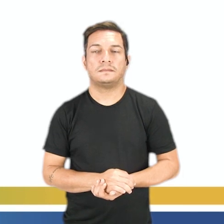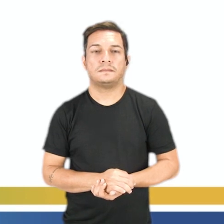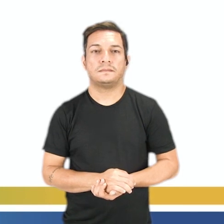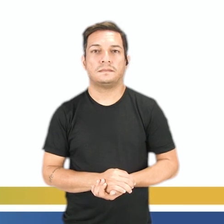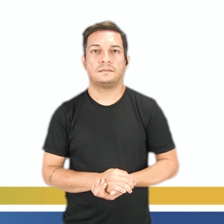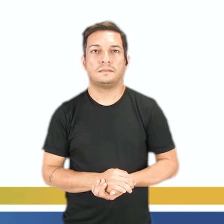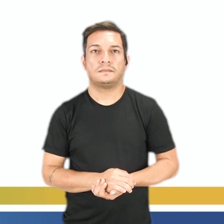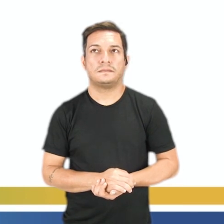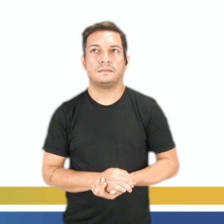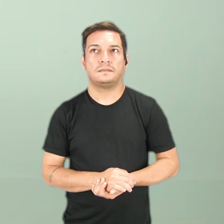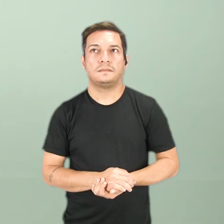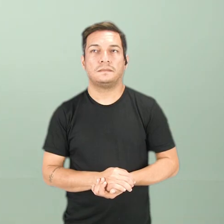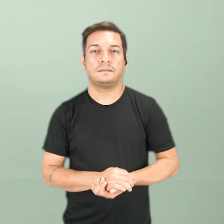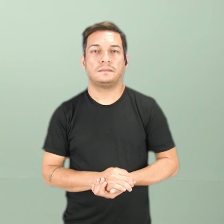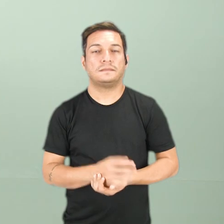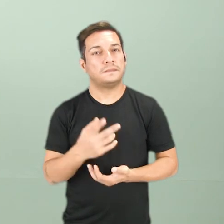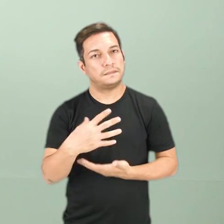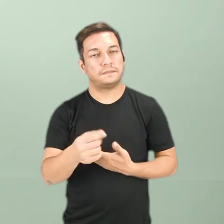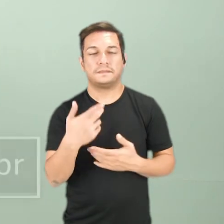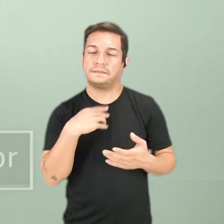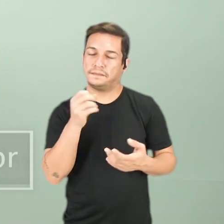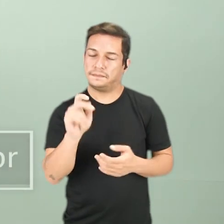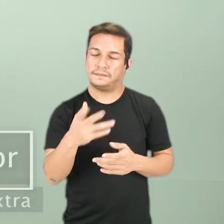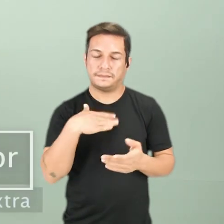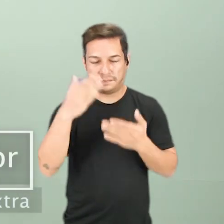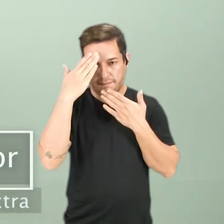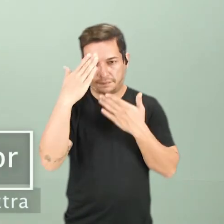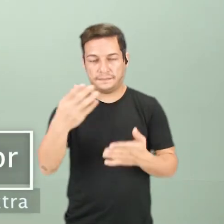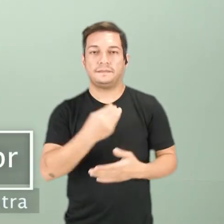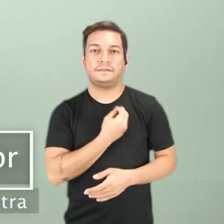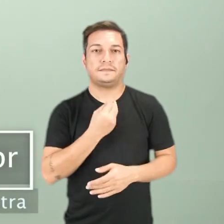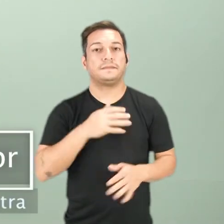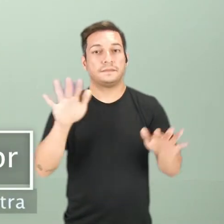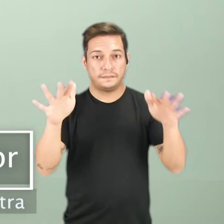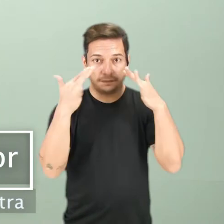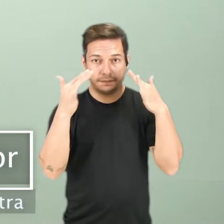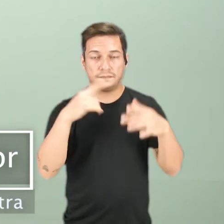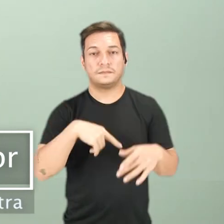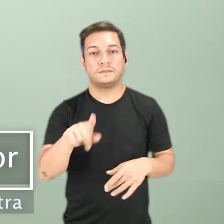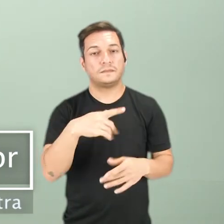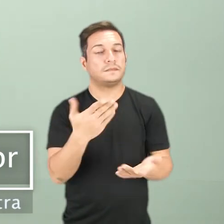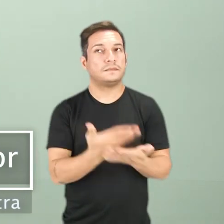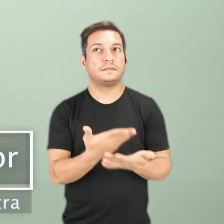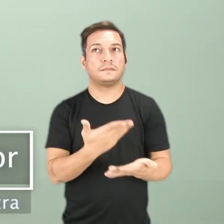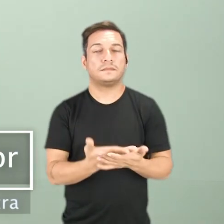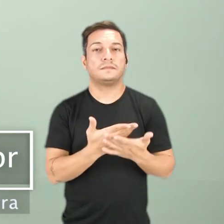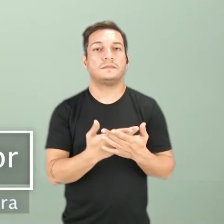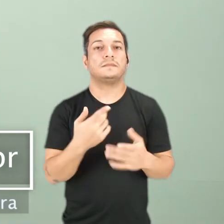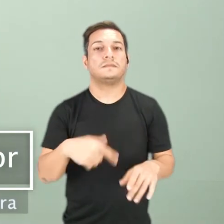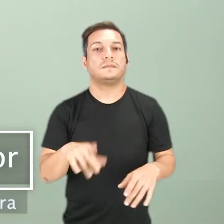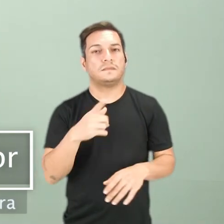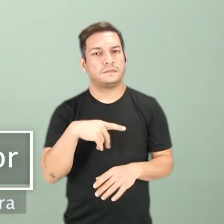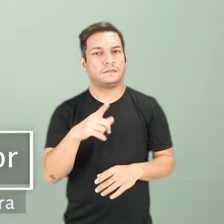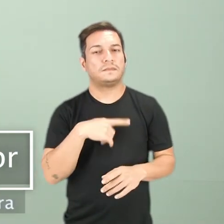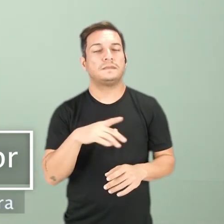good intentions. Ok? Muito obrigada pela sua participação. Vai